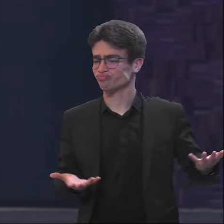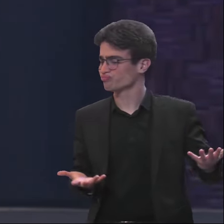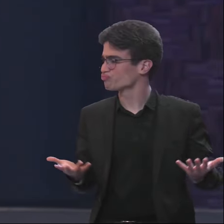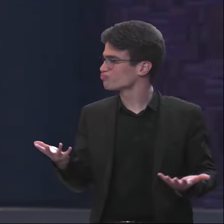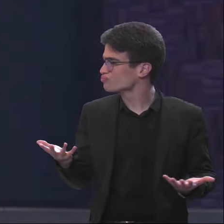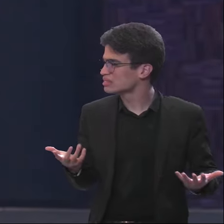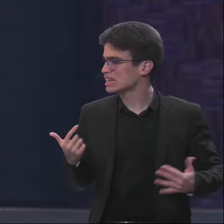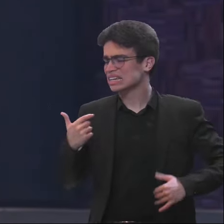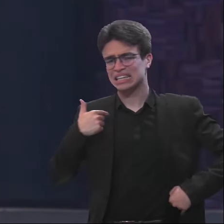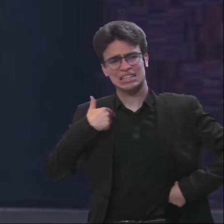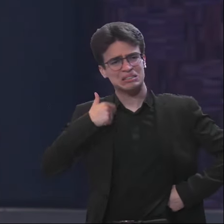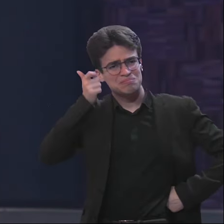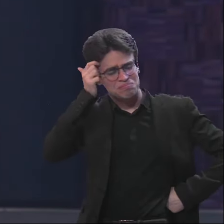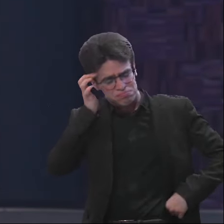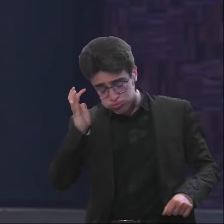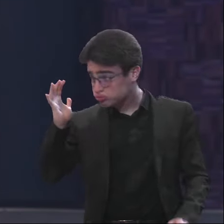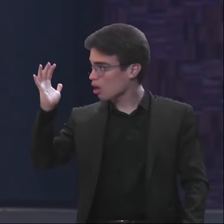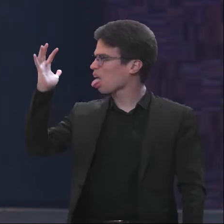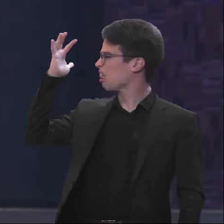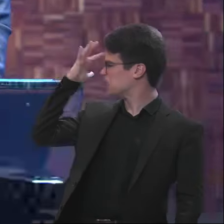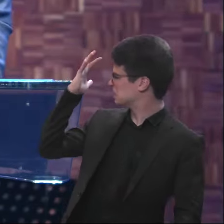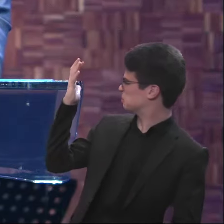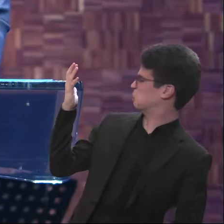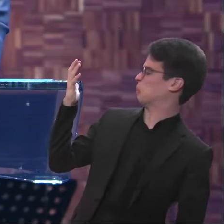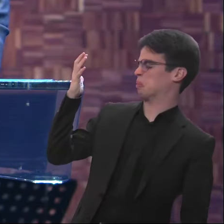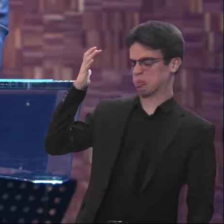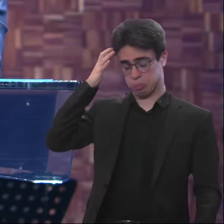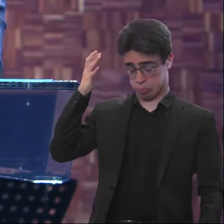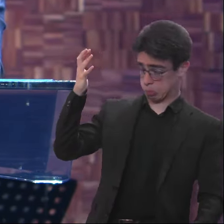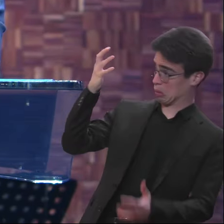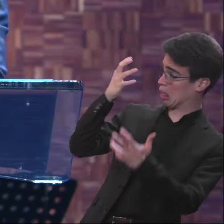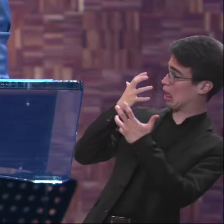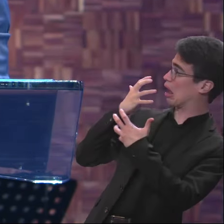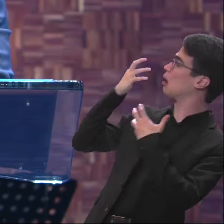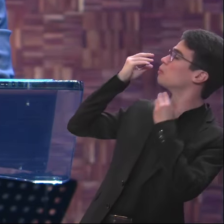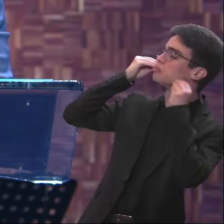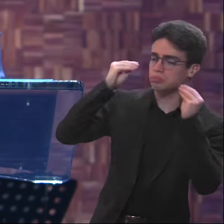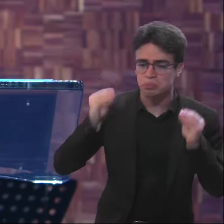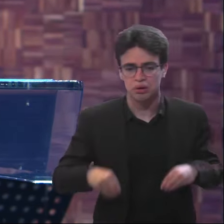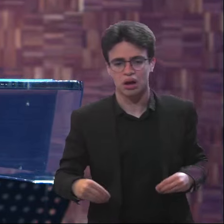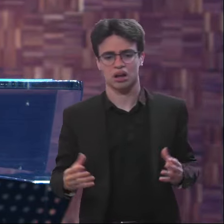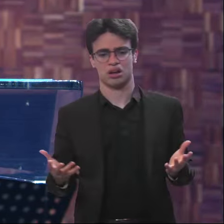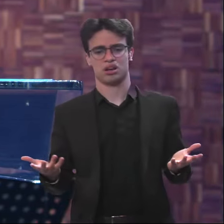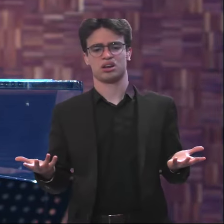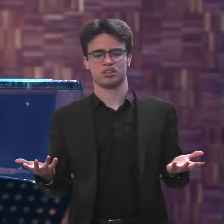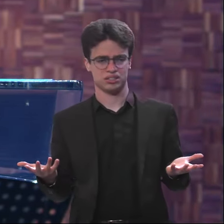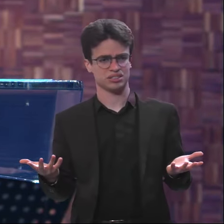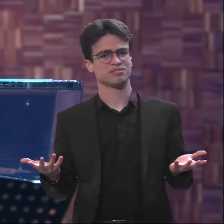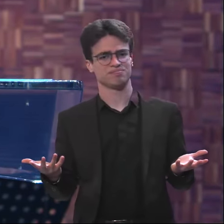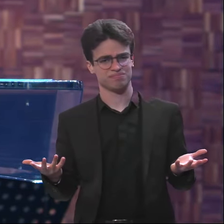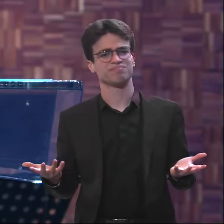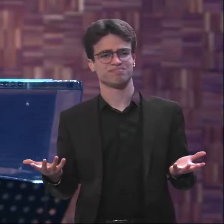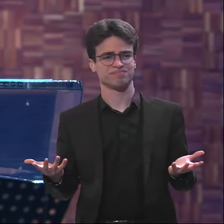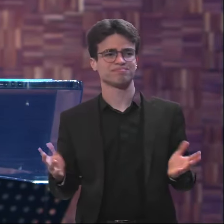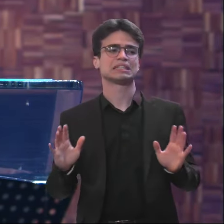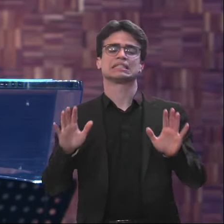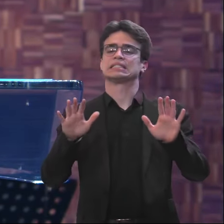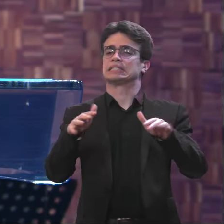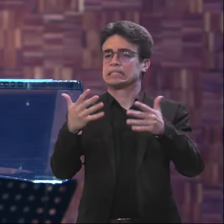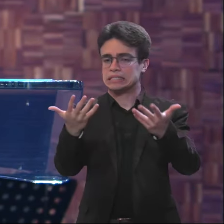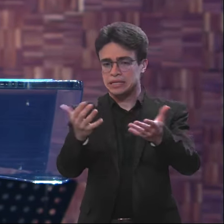pensamentos estranhos surgem constantemente e me trazem desânimo? Nesse texto que acabamos